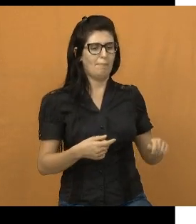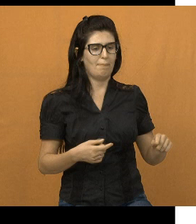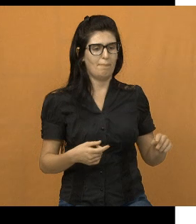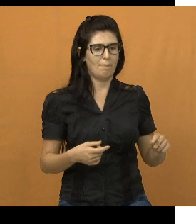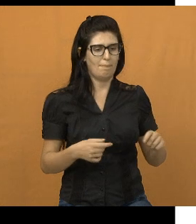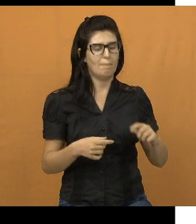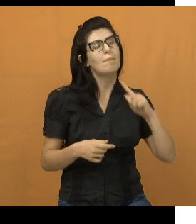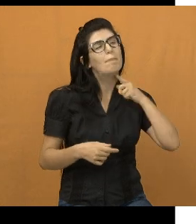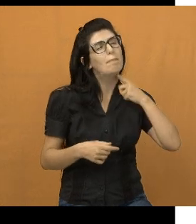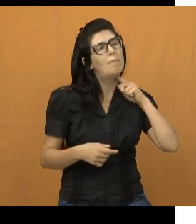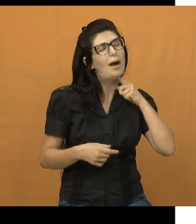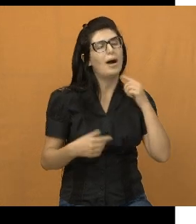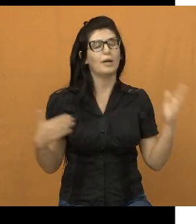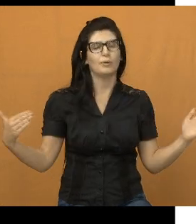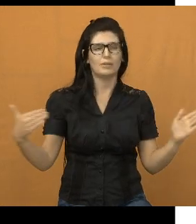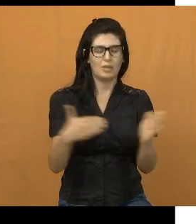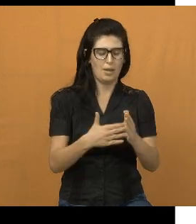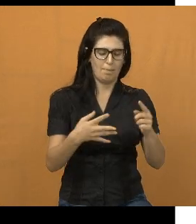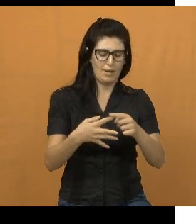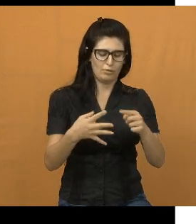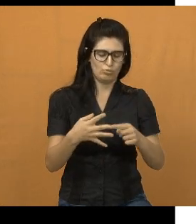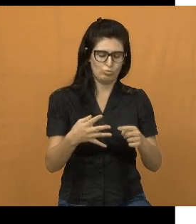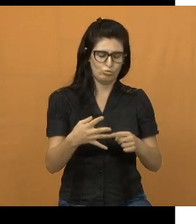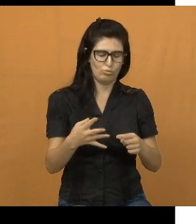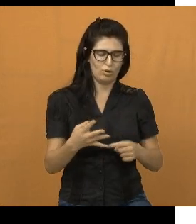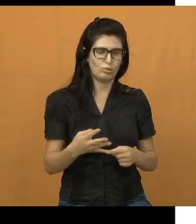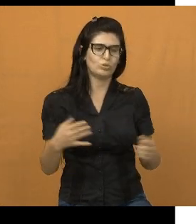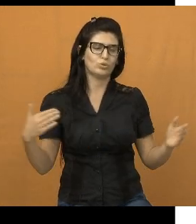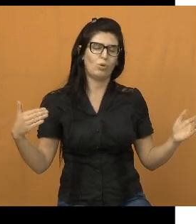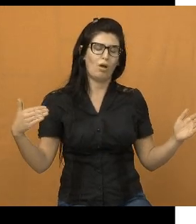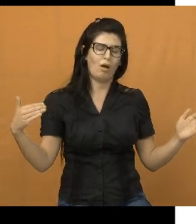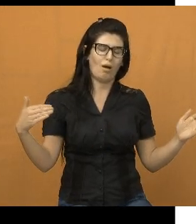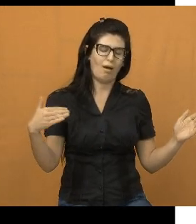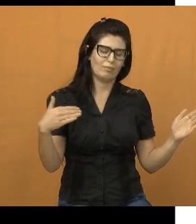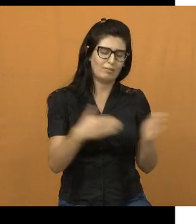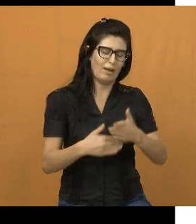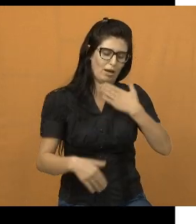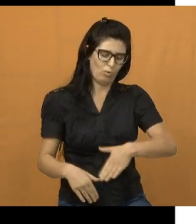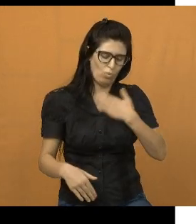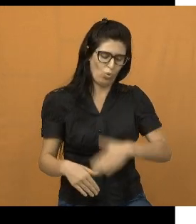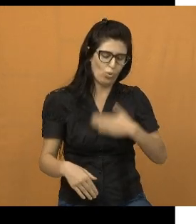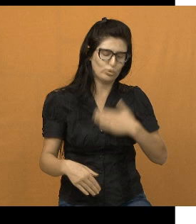com relação aos exames, e no terceiro quadrimestre fechamos com